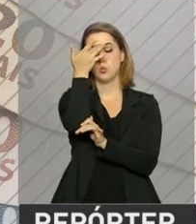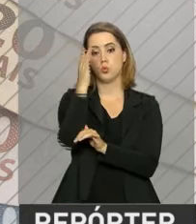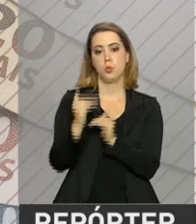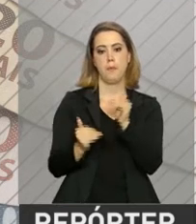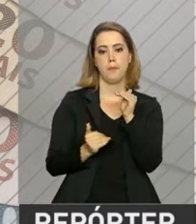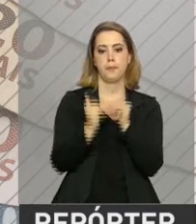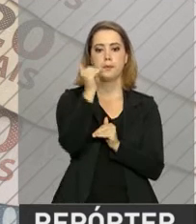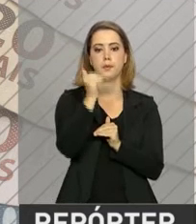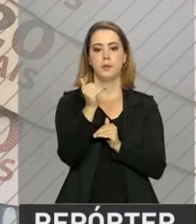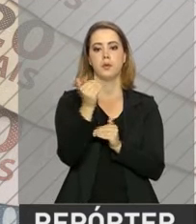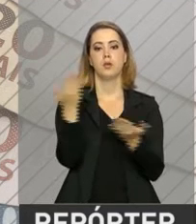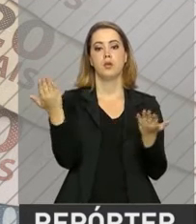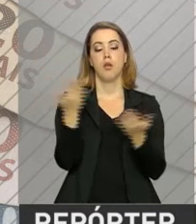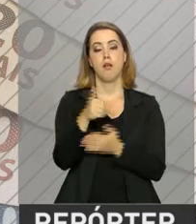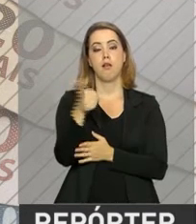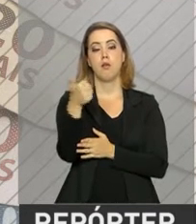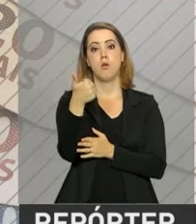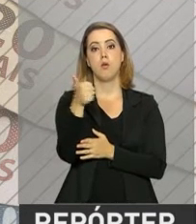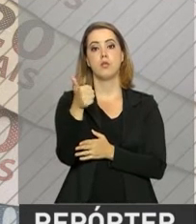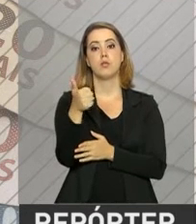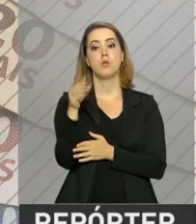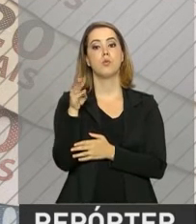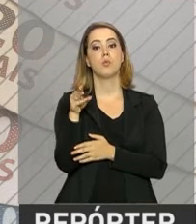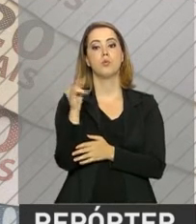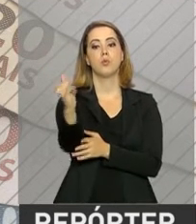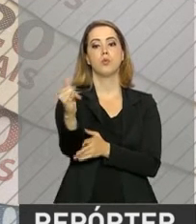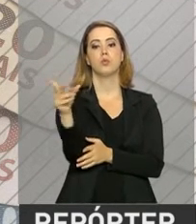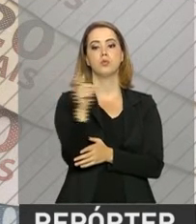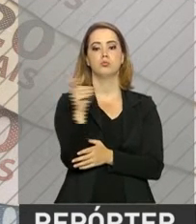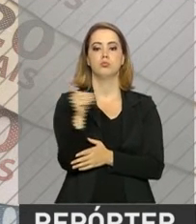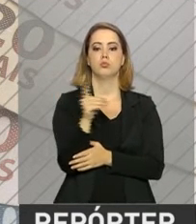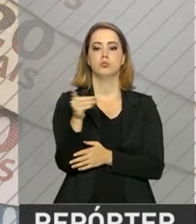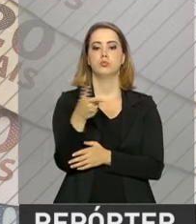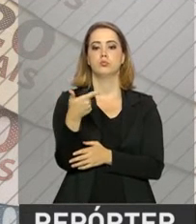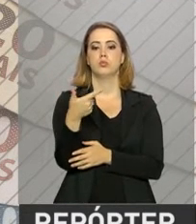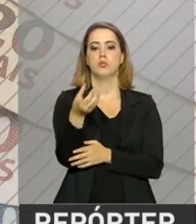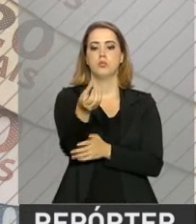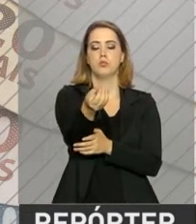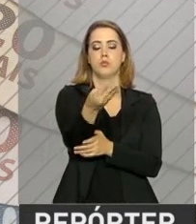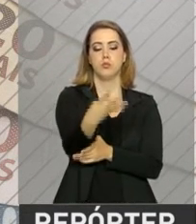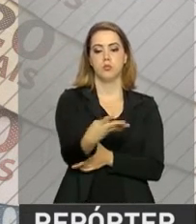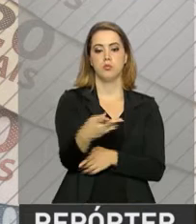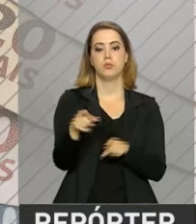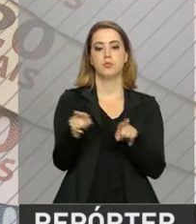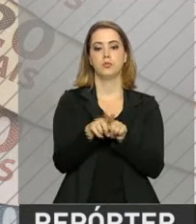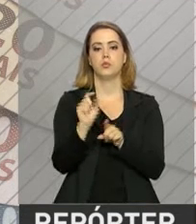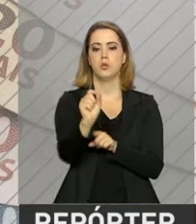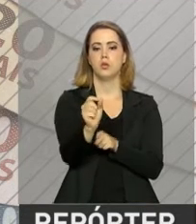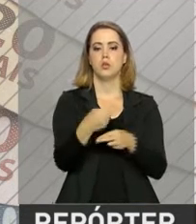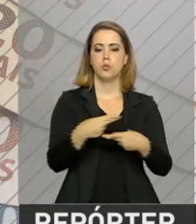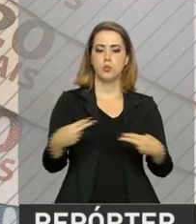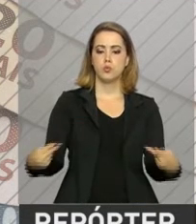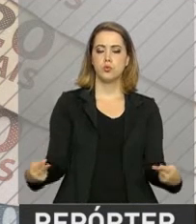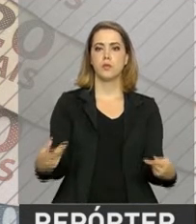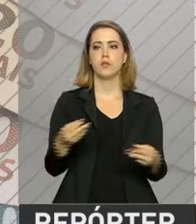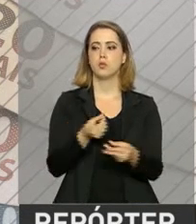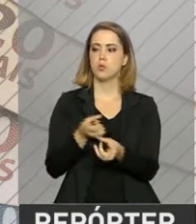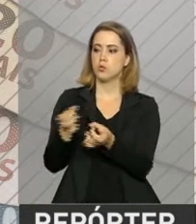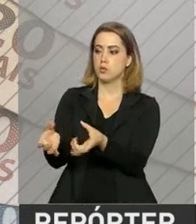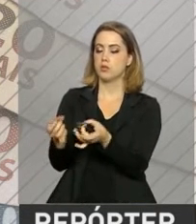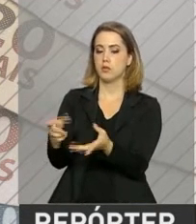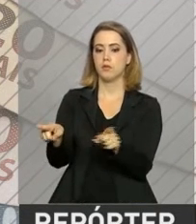2003 para 11 milhões e 620 milhões de dólares em 2014 entre os principais produtos que o brasil exporta